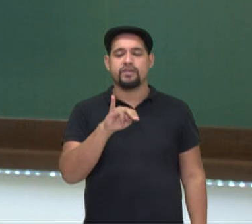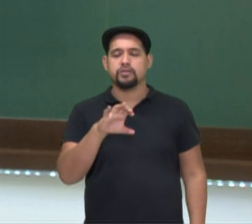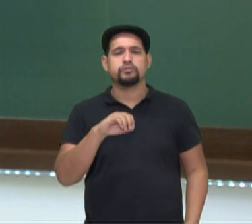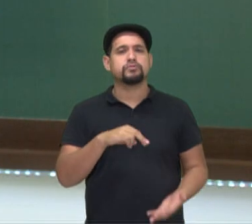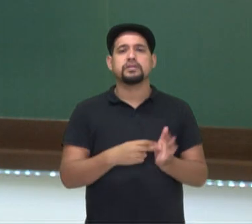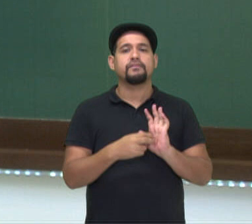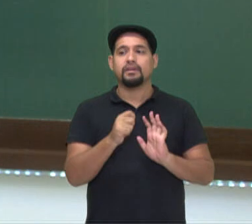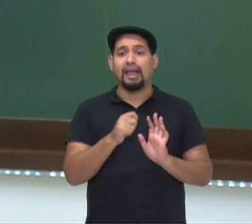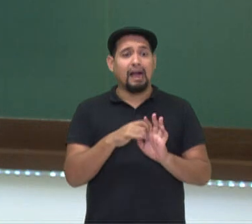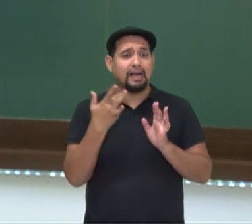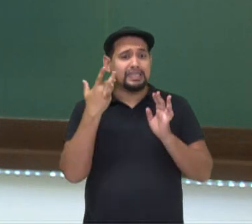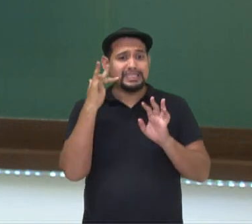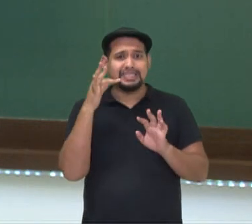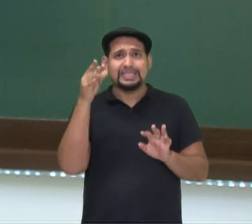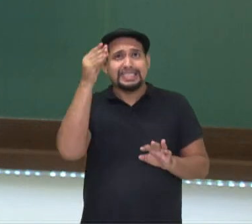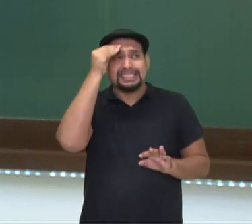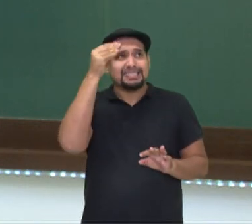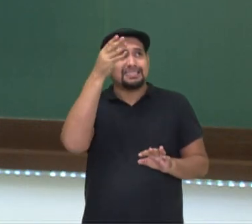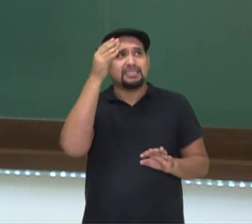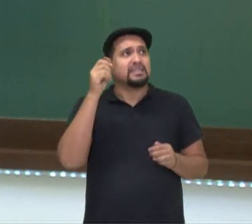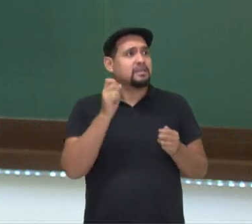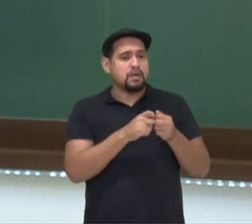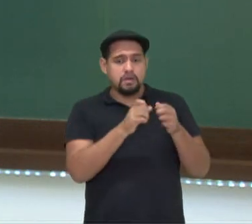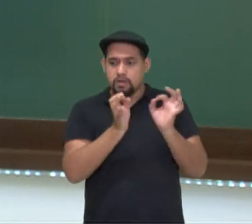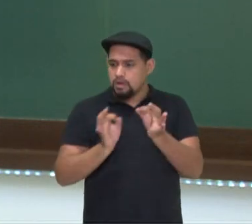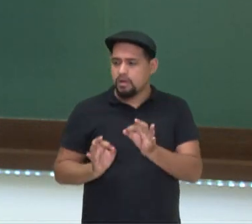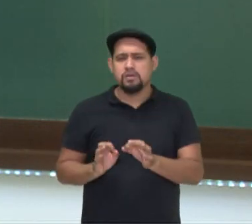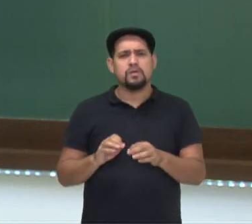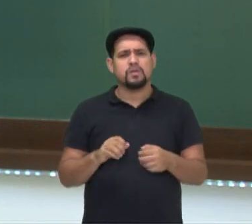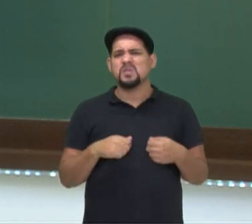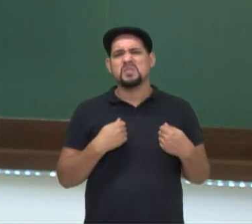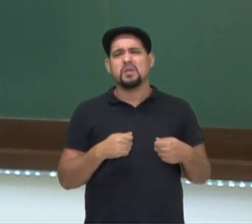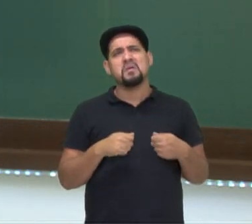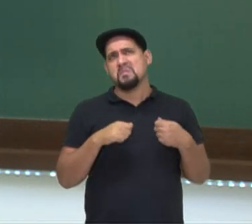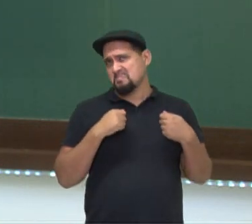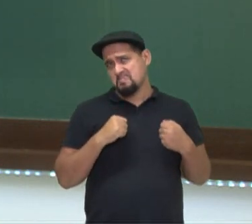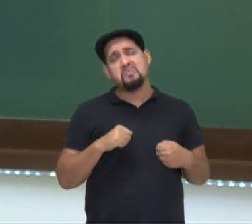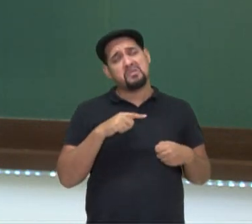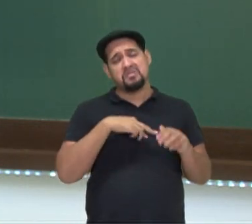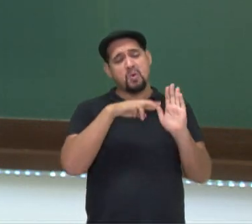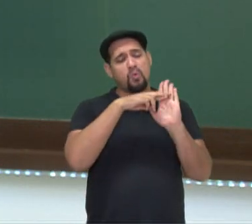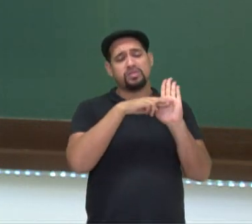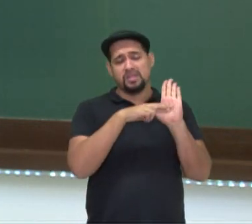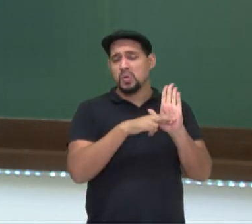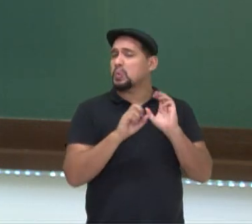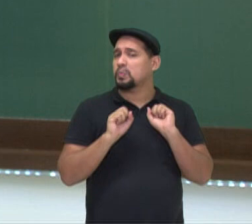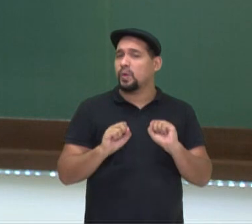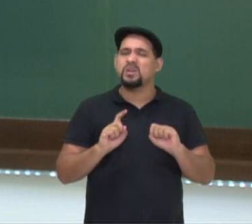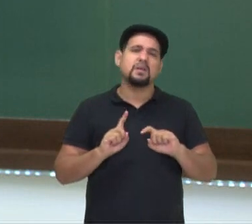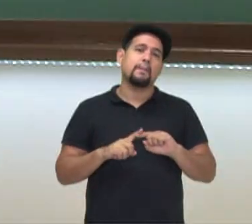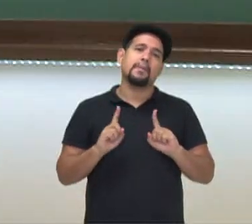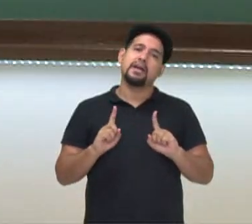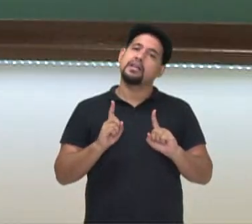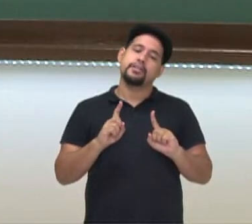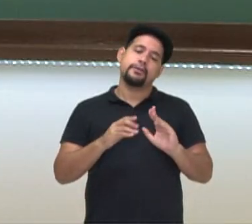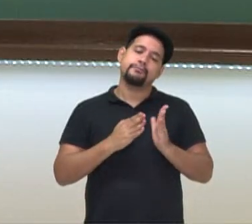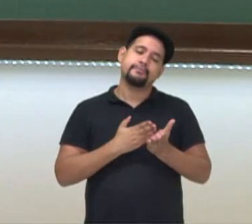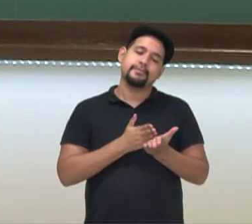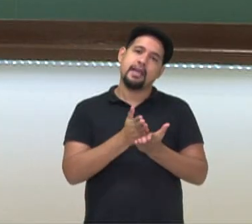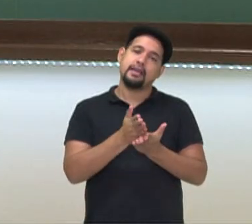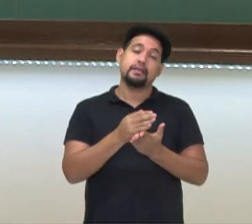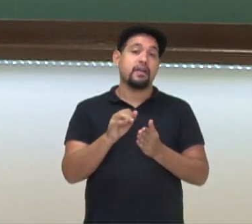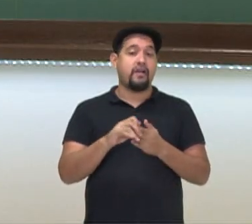no momento da cena. Não significa que ela não pode ter um roteiro, né, com entradas e saídas de cenas, por exemplo. Porém,